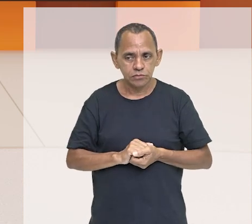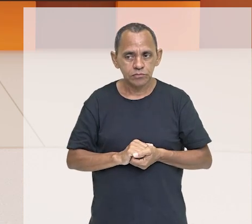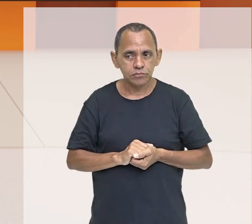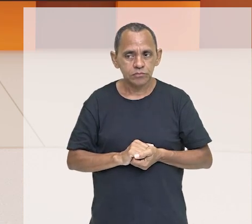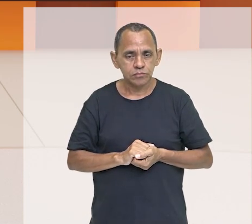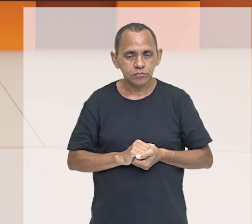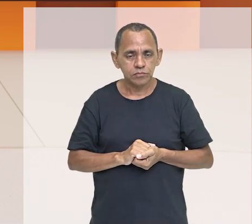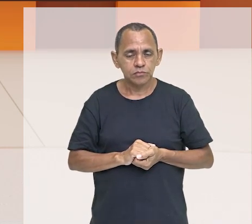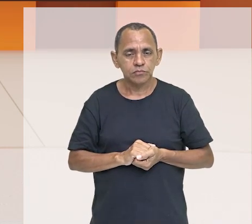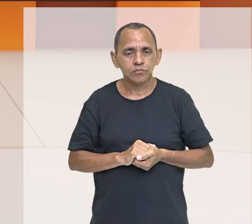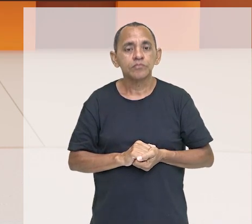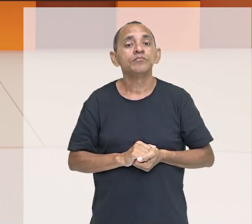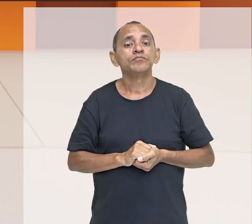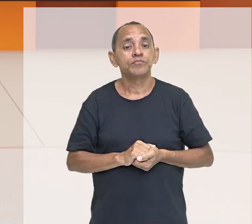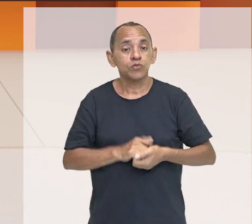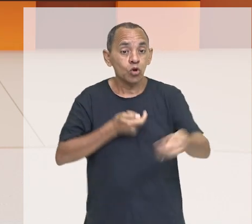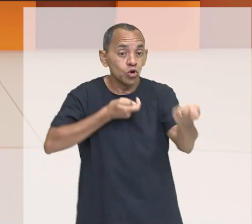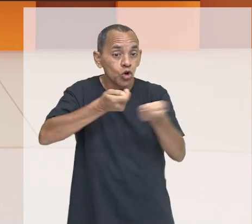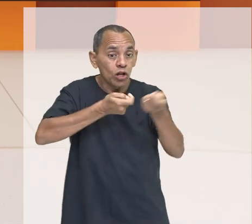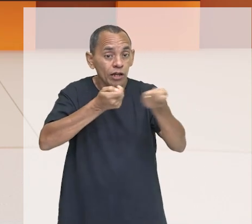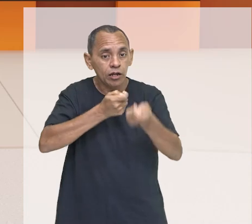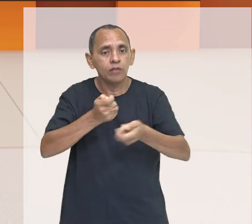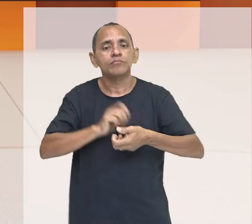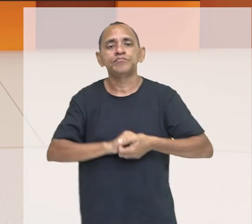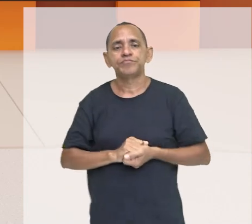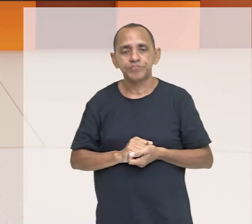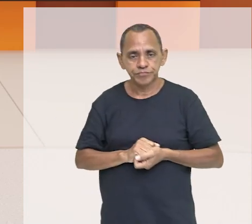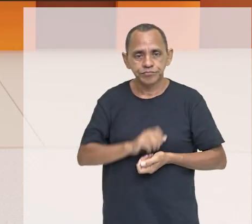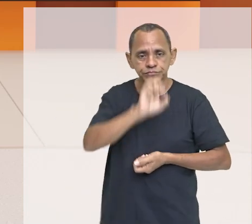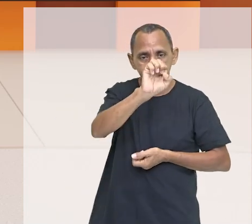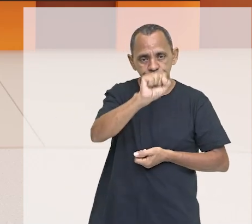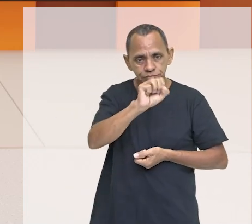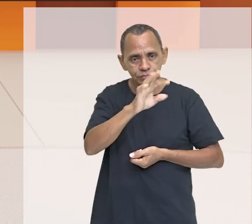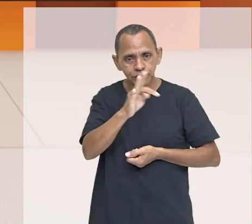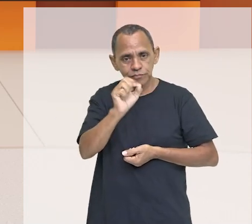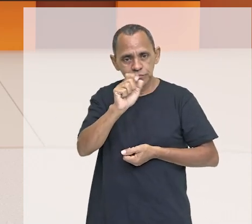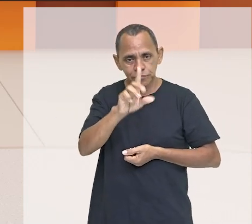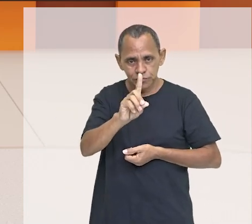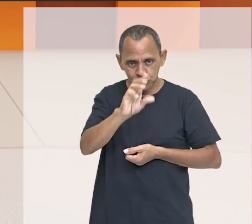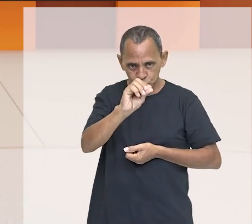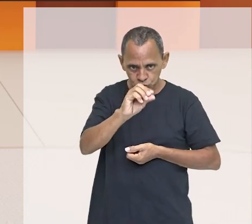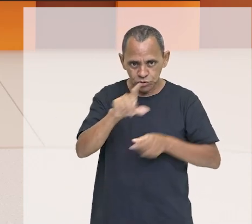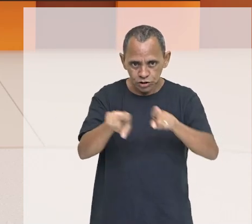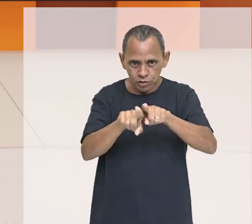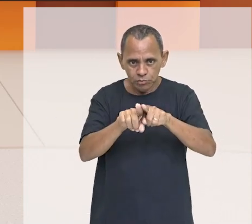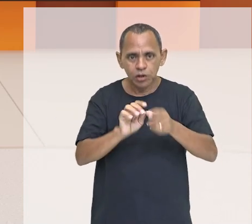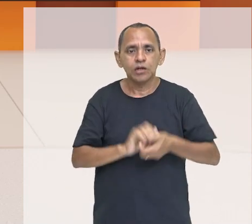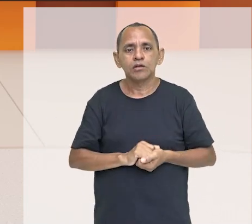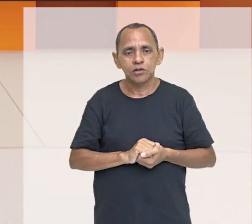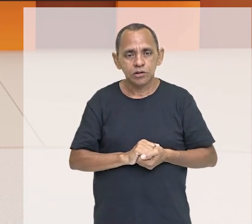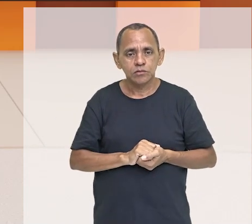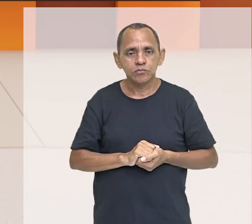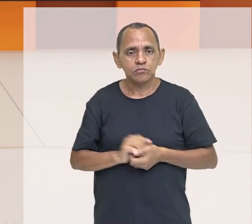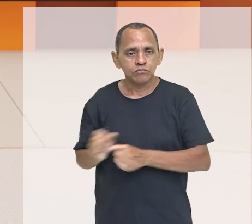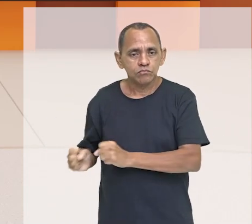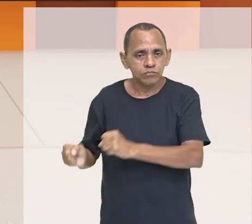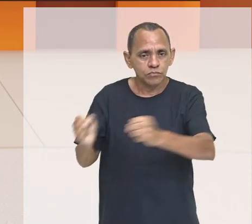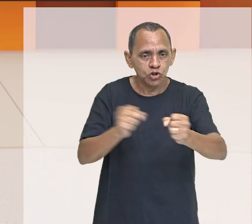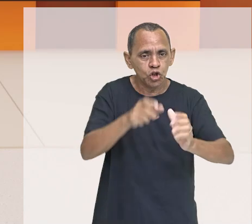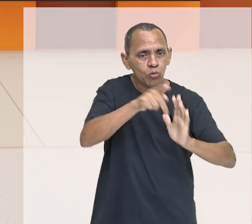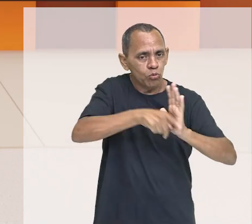autoritariamente regulada pelo Estado. Na política, projeto de poder